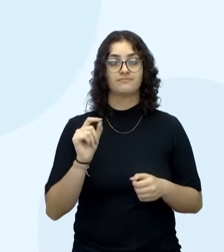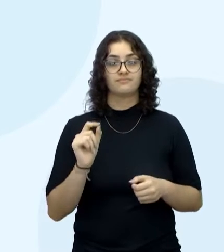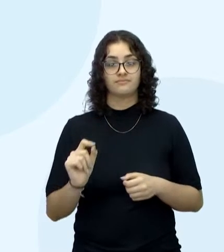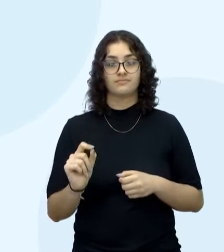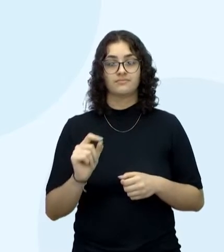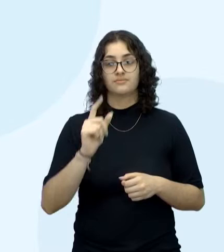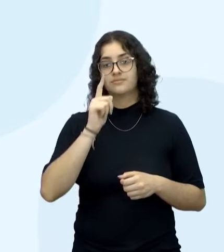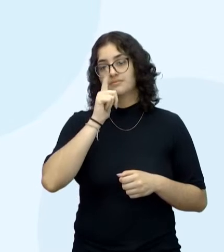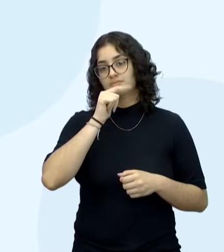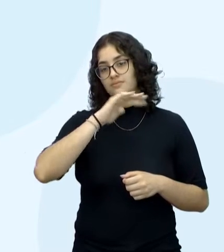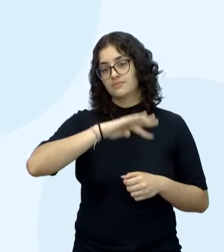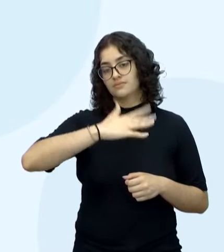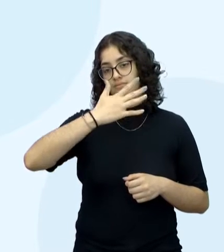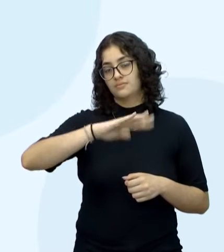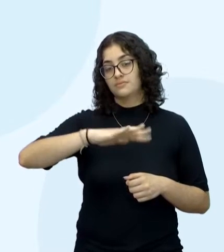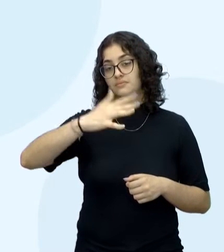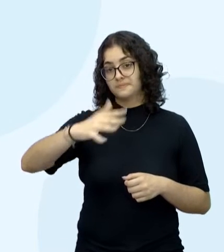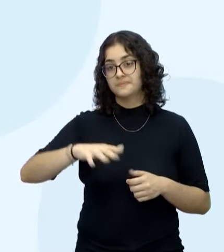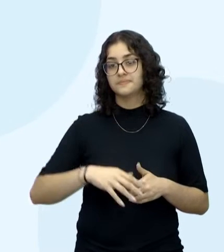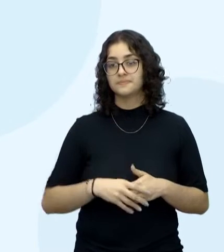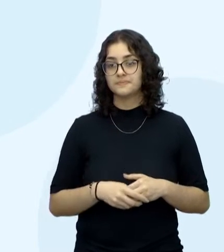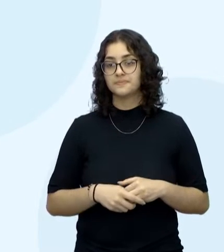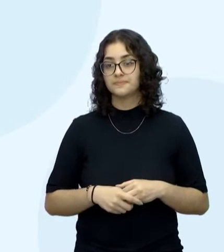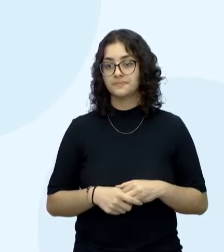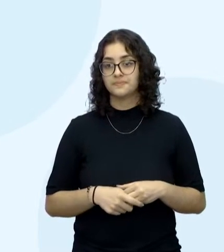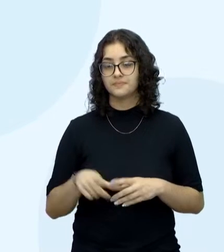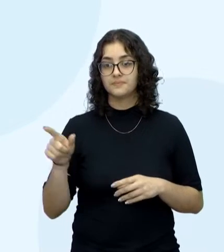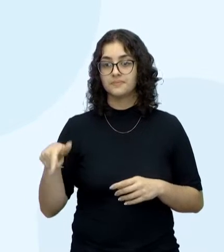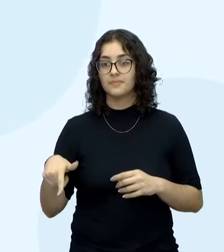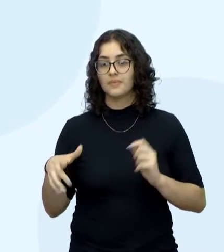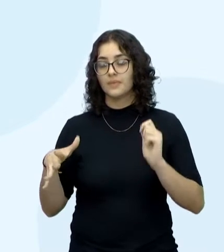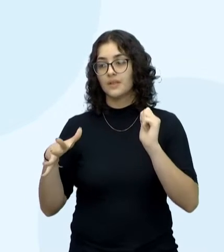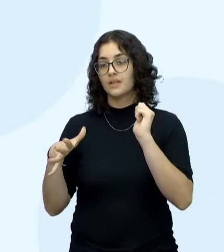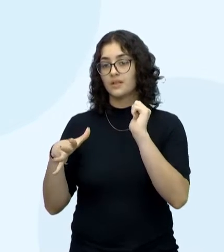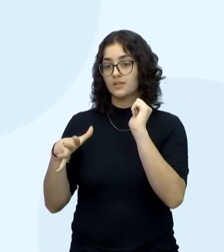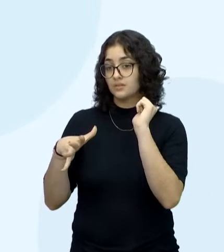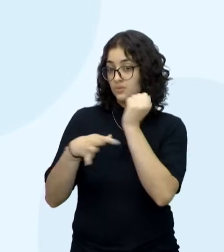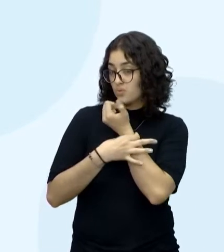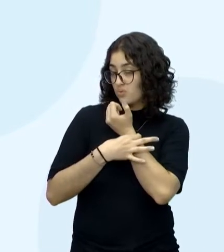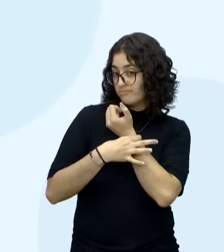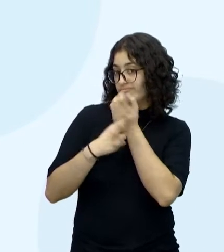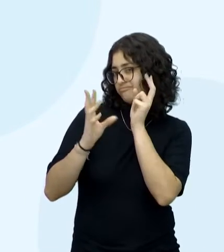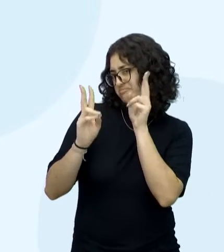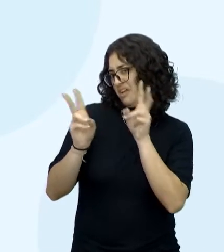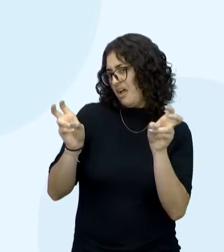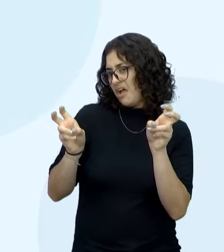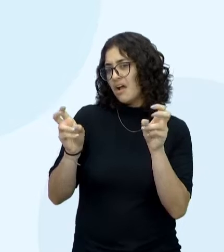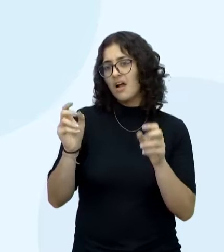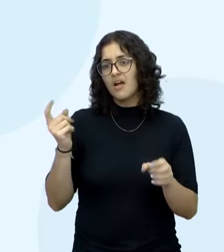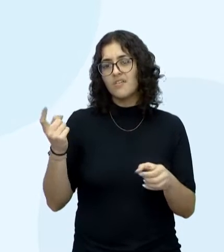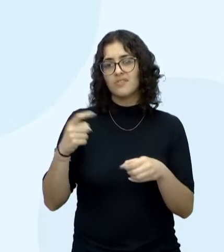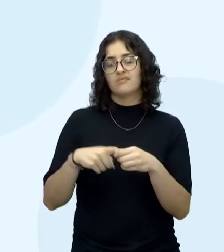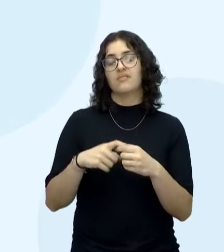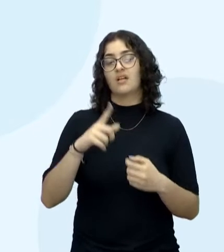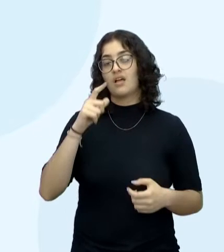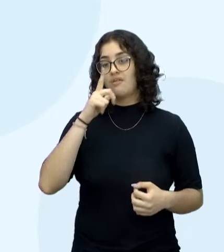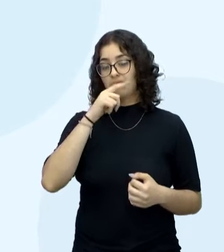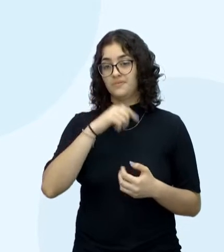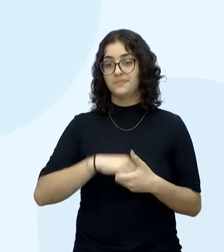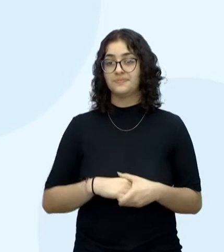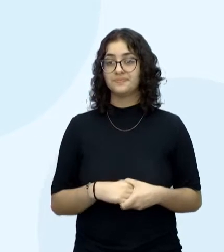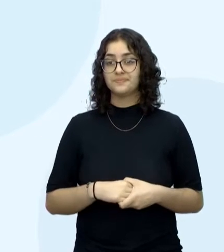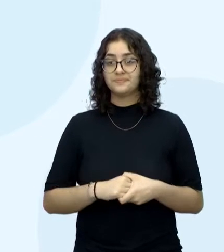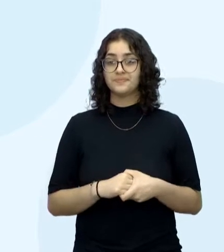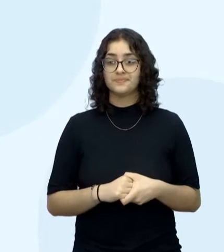aí para os rios, para os corpos d'água. Tá? Ela já é segura, né? Entre aspas, para voltar para o ciclo de água, né?